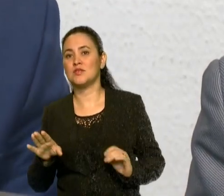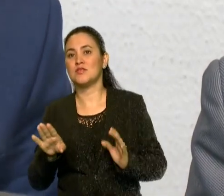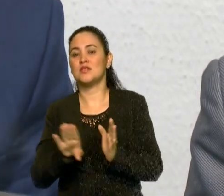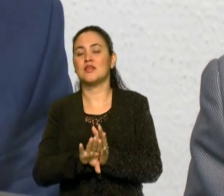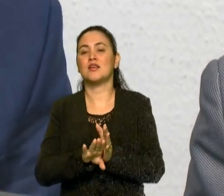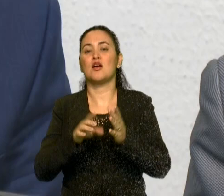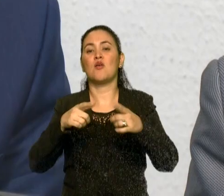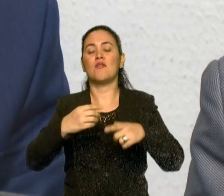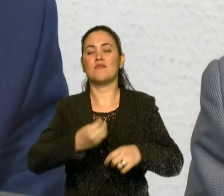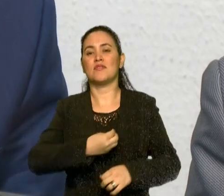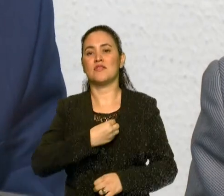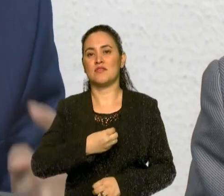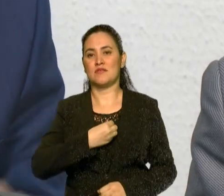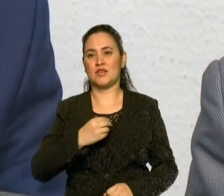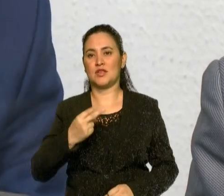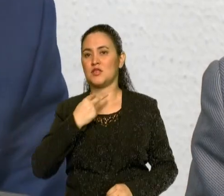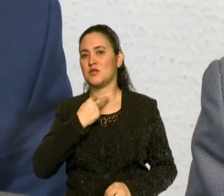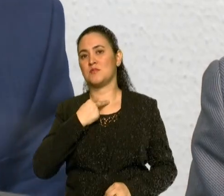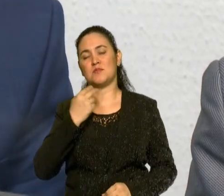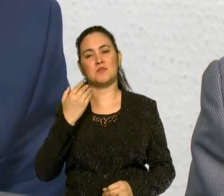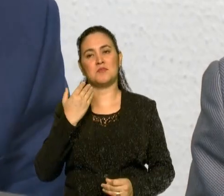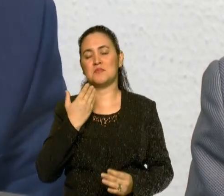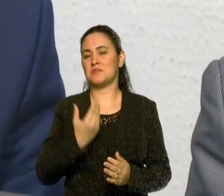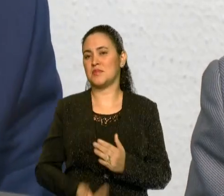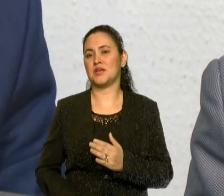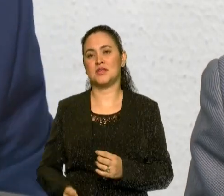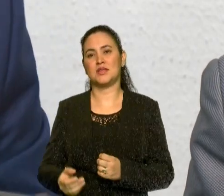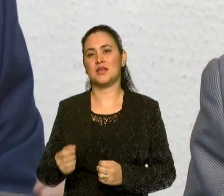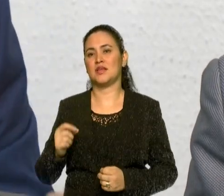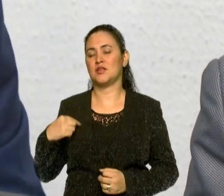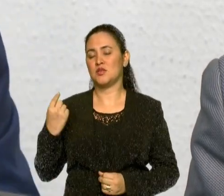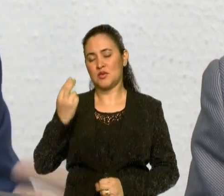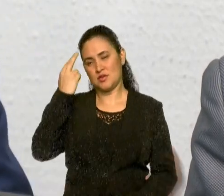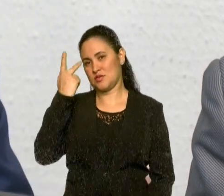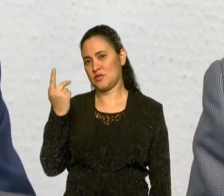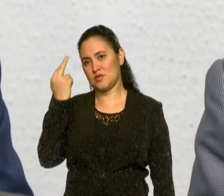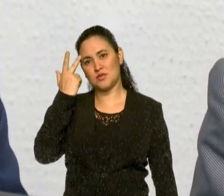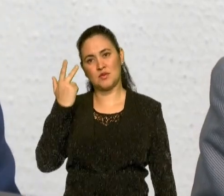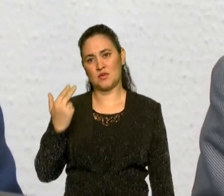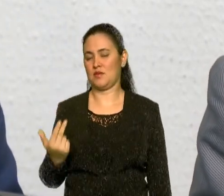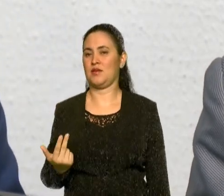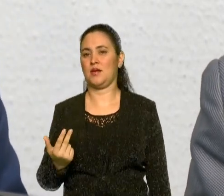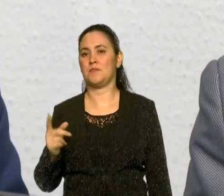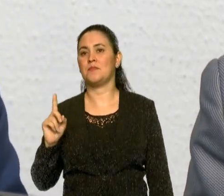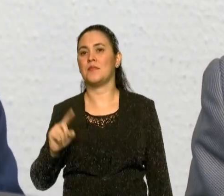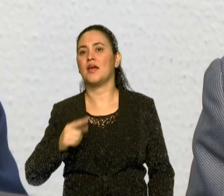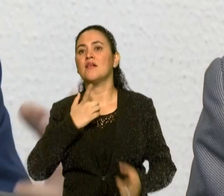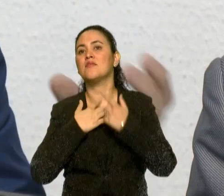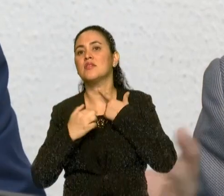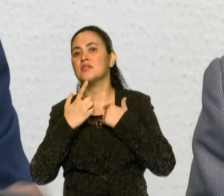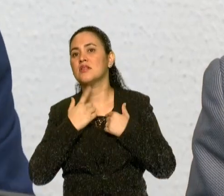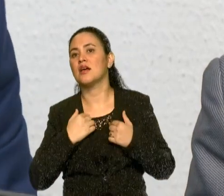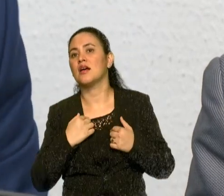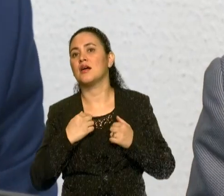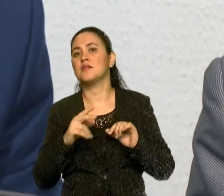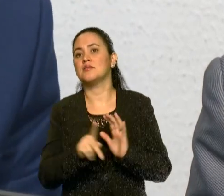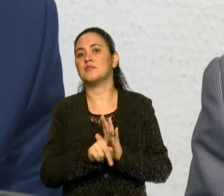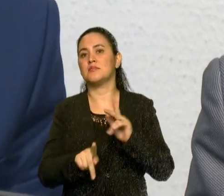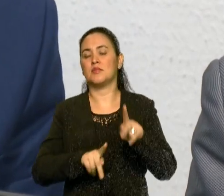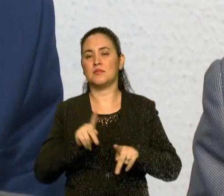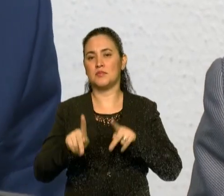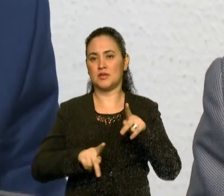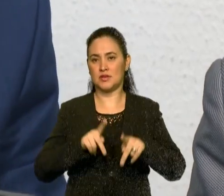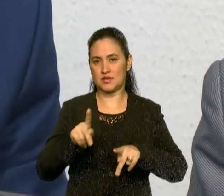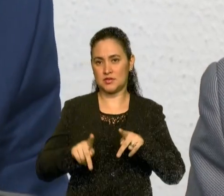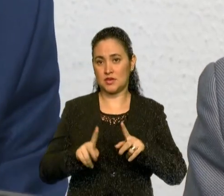percamos jamais a essência e que nos fizeram chegar aqui, que é justamente a vontade popular. Como o Ivo Rezende acaba de